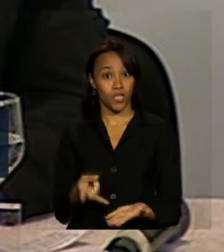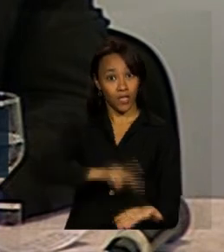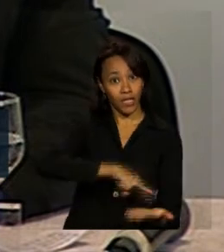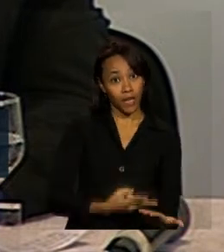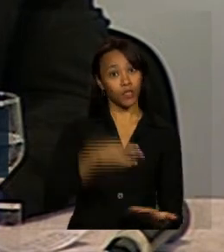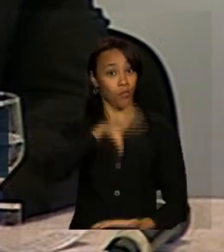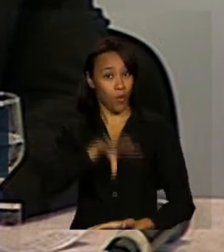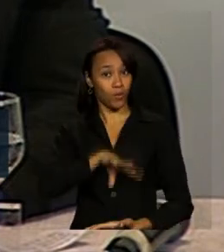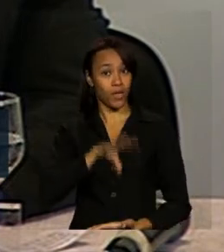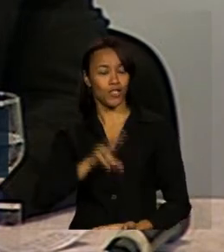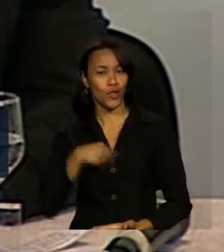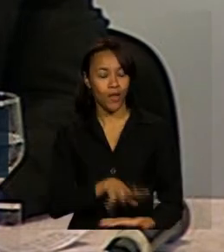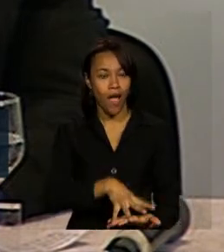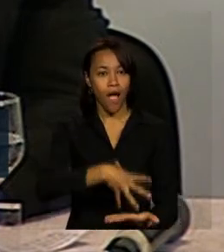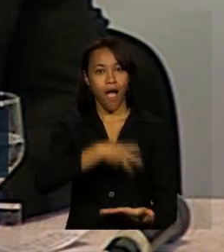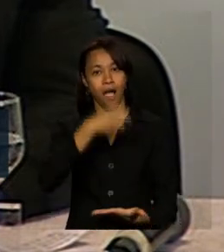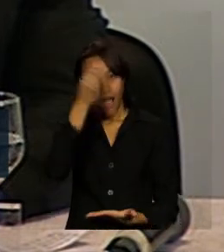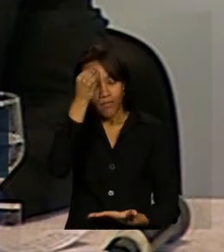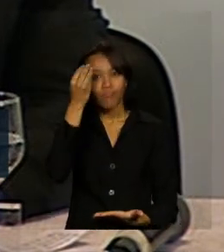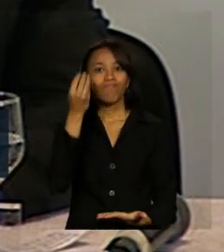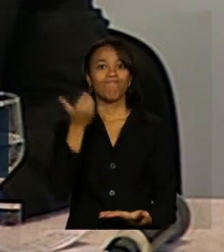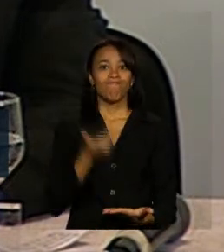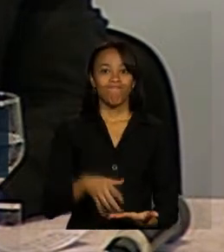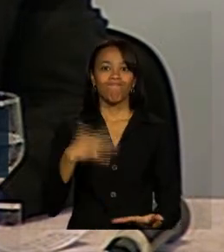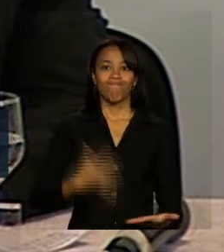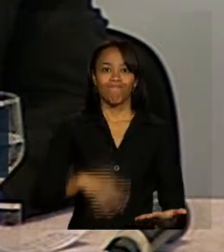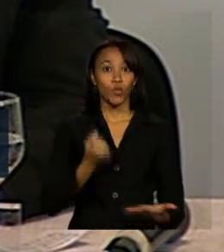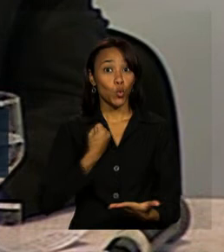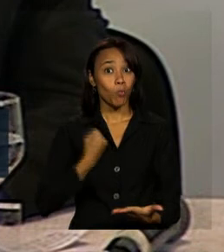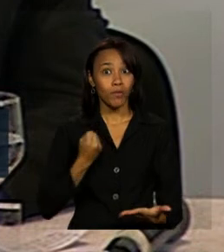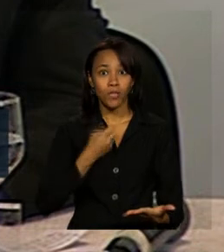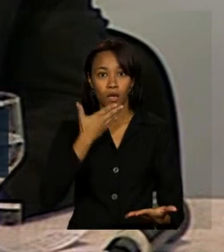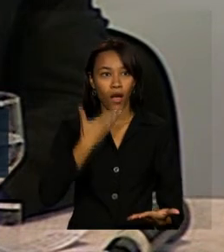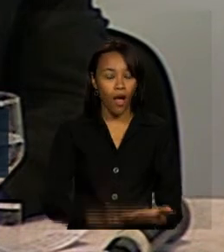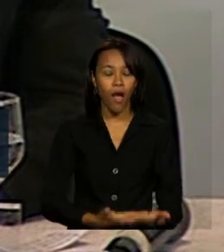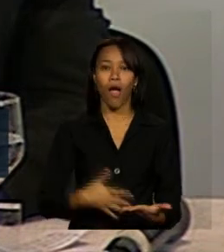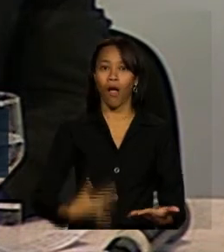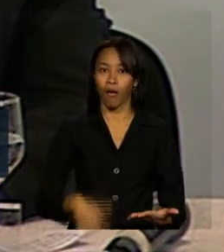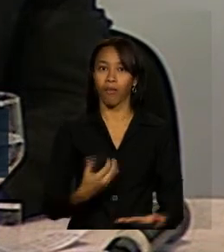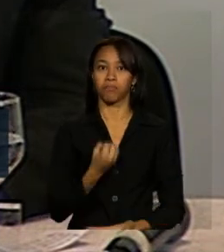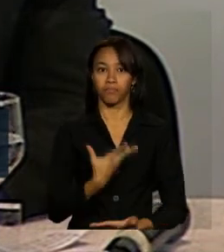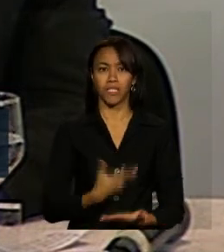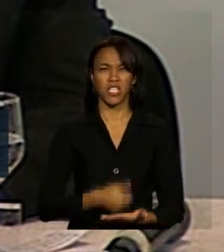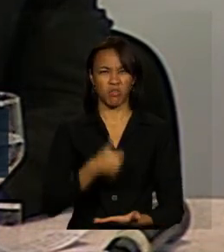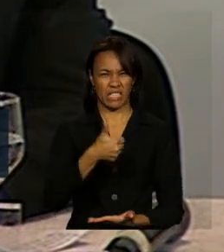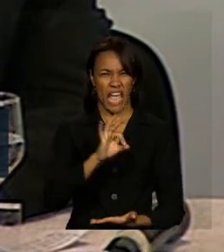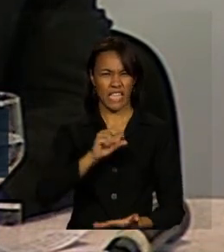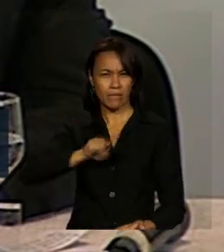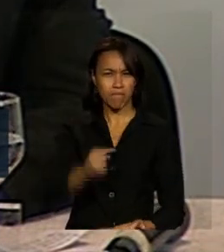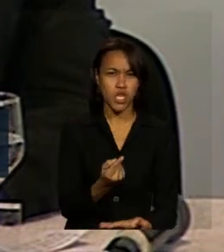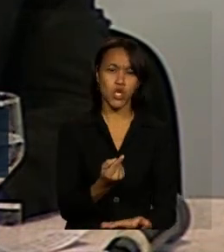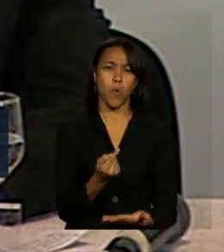portuguesa, colhemos estatísticas que são muitas vezes impressionantes. São mais de 10 mil